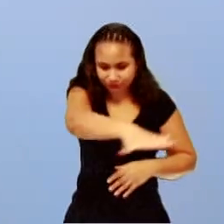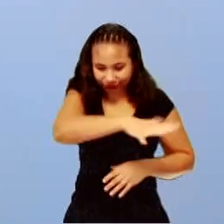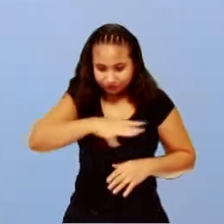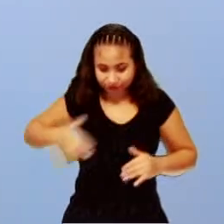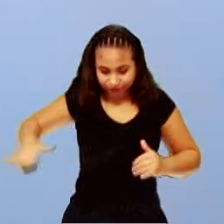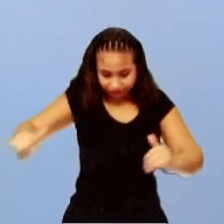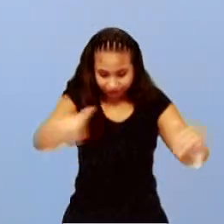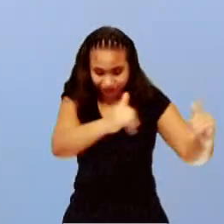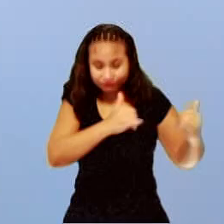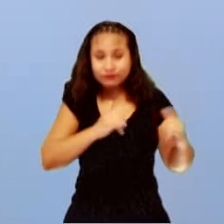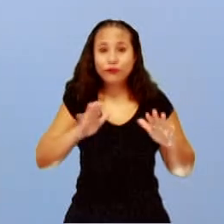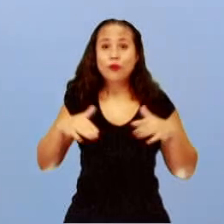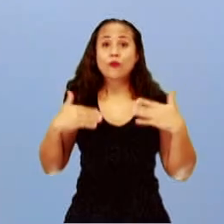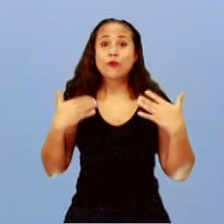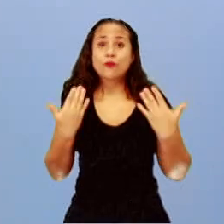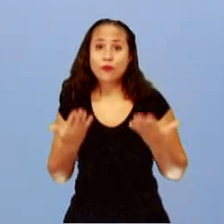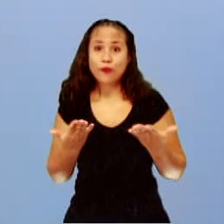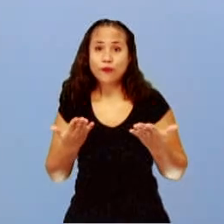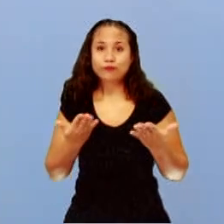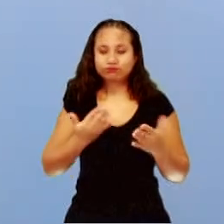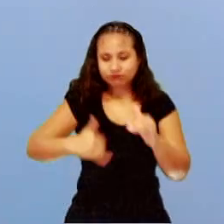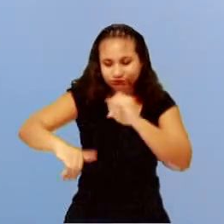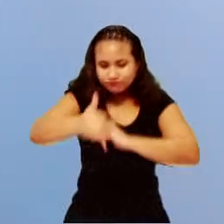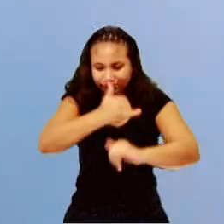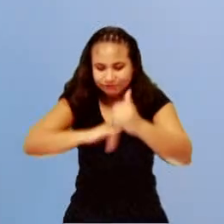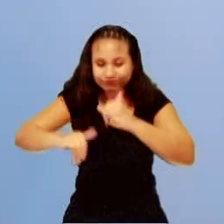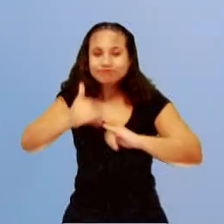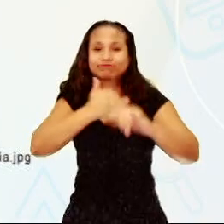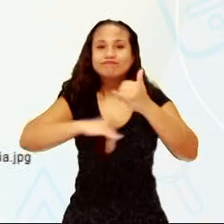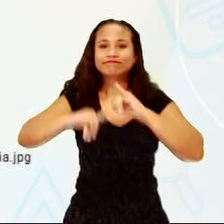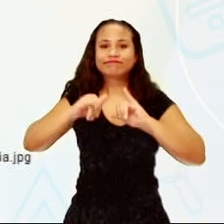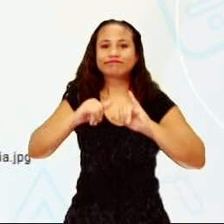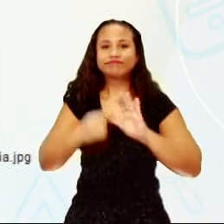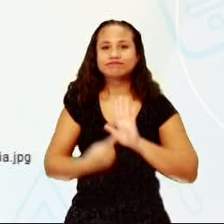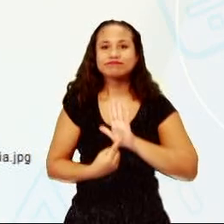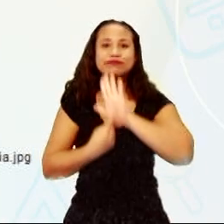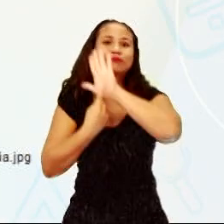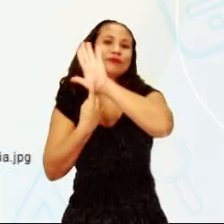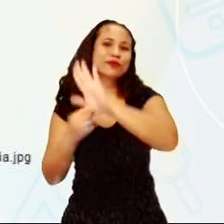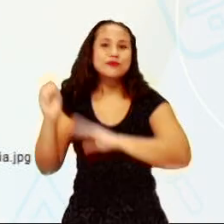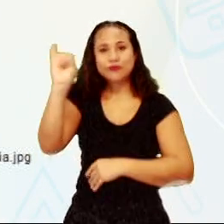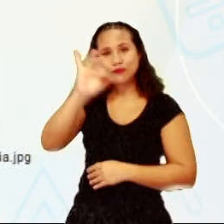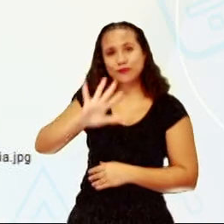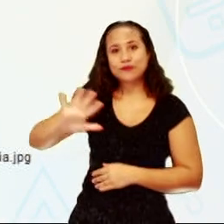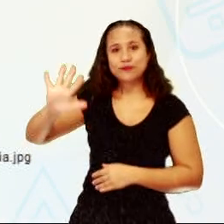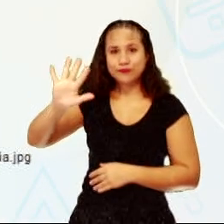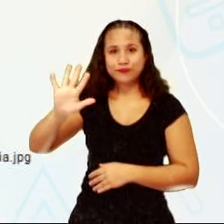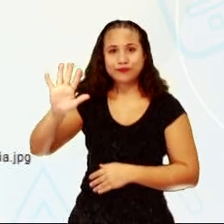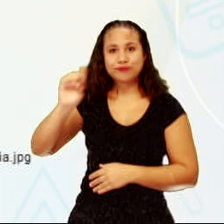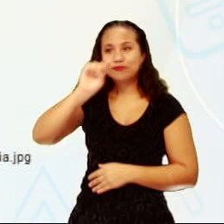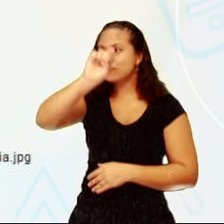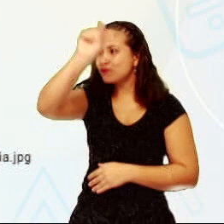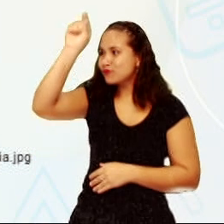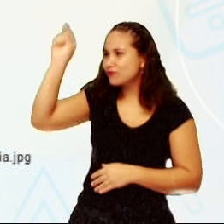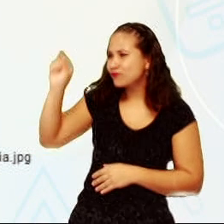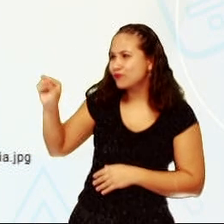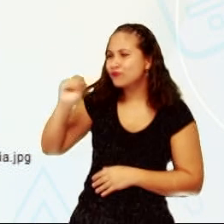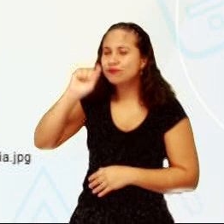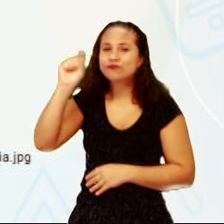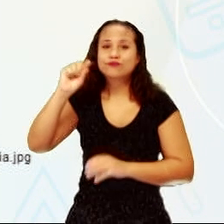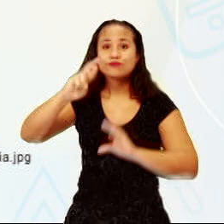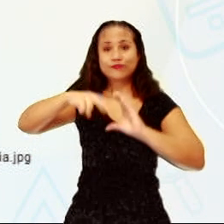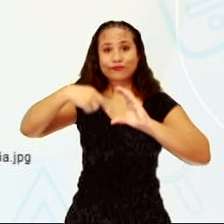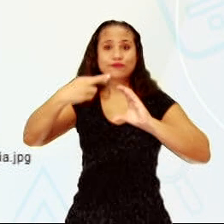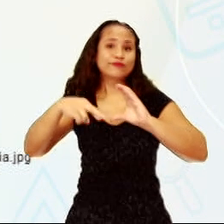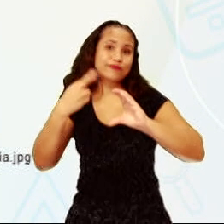é? São essas energias que nós dispomos aqui, tá? Essas fontes não renováveis de energia,